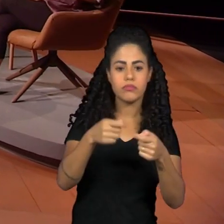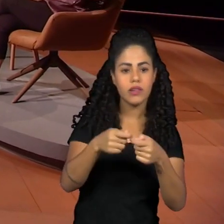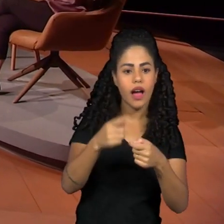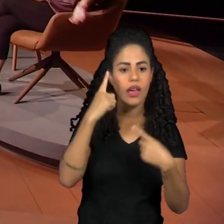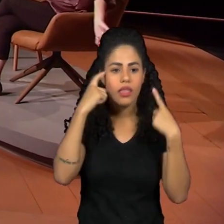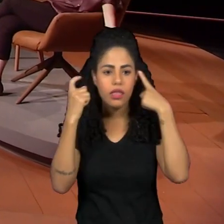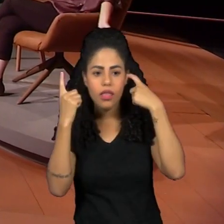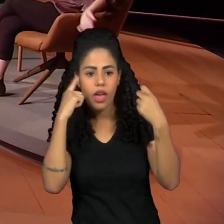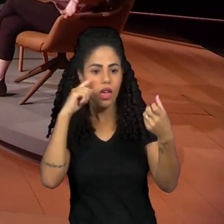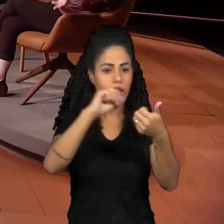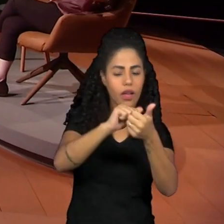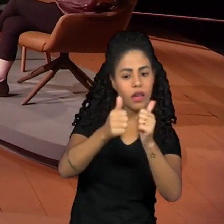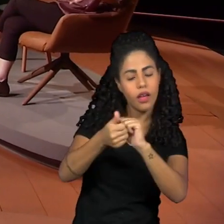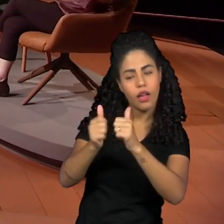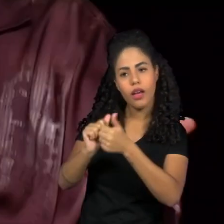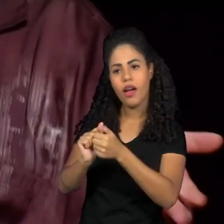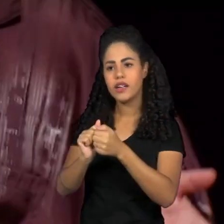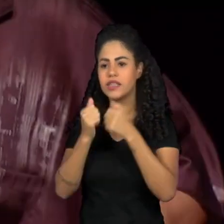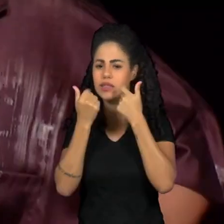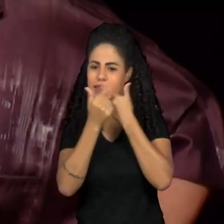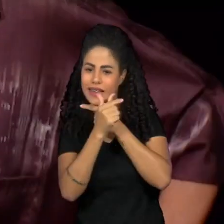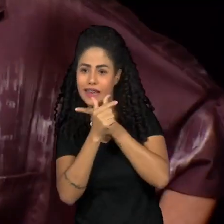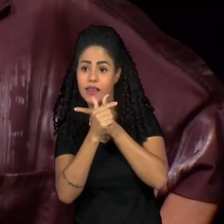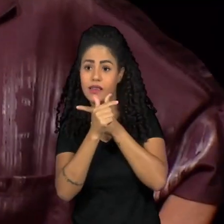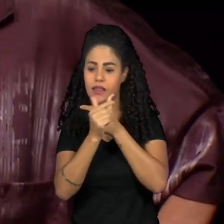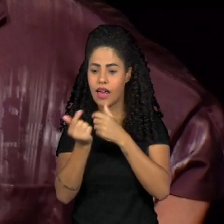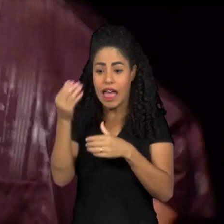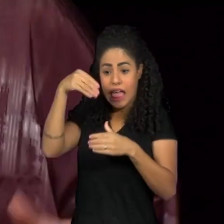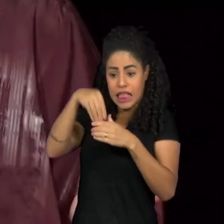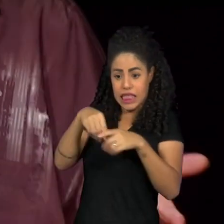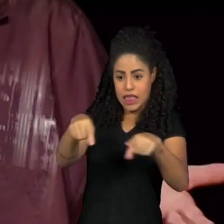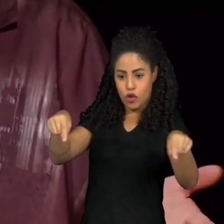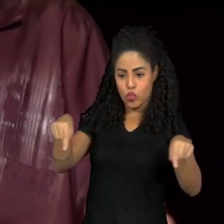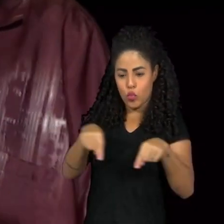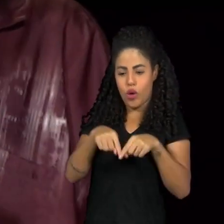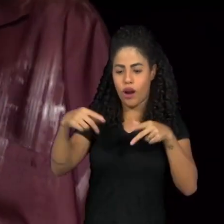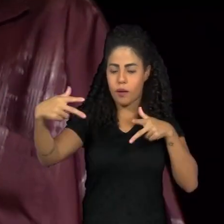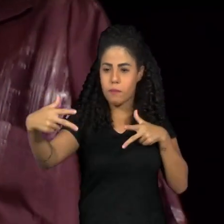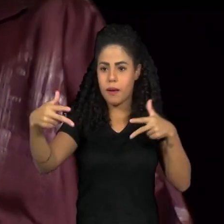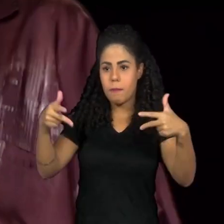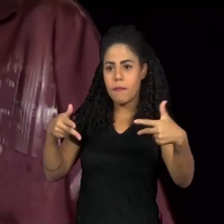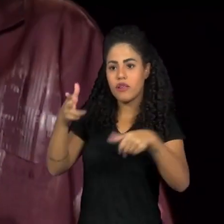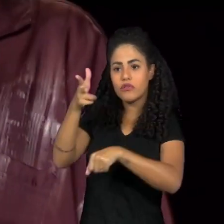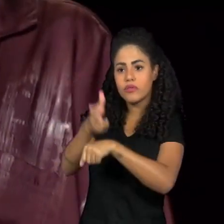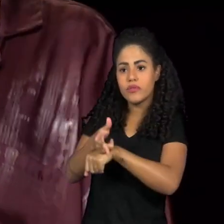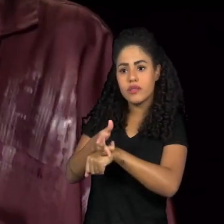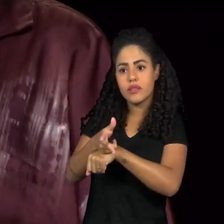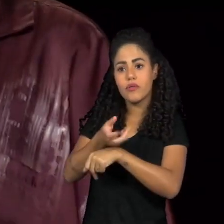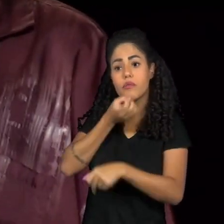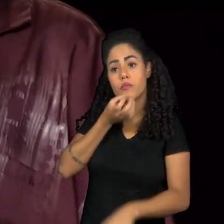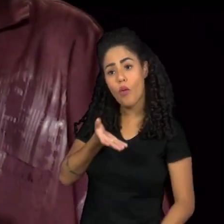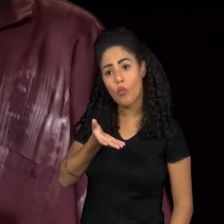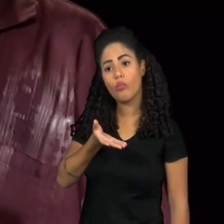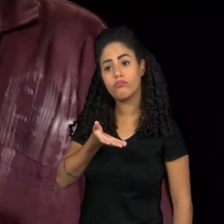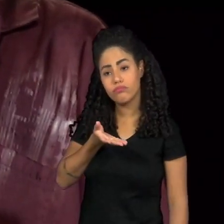os erros, a gente dava risada, enfim, foi muito legal fazer esse filme, essa série, esse